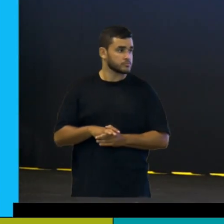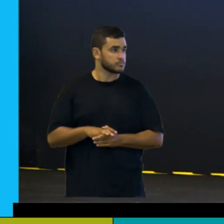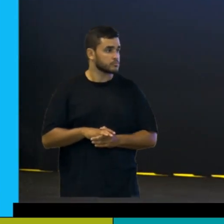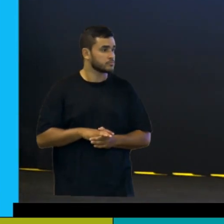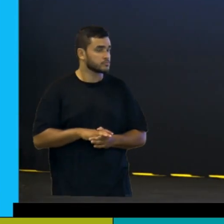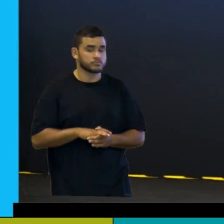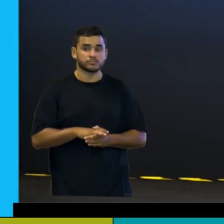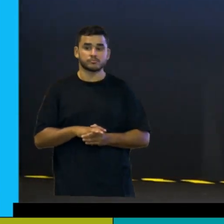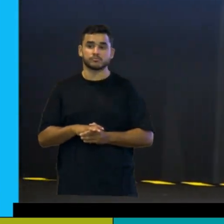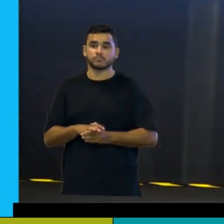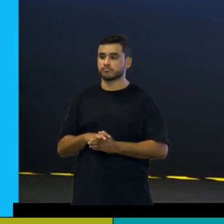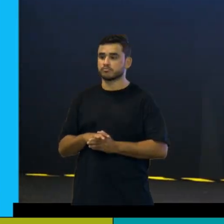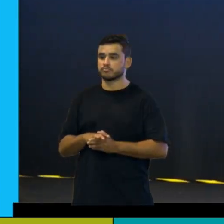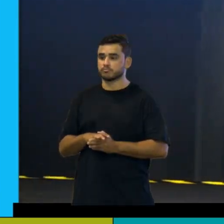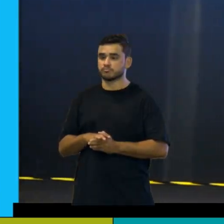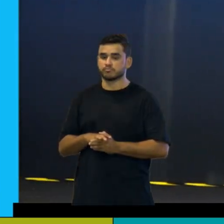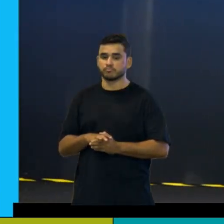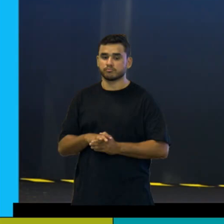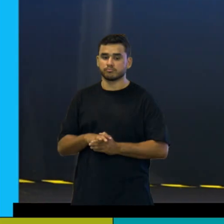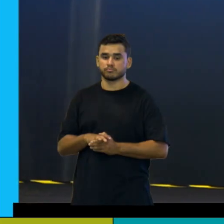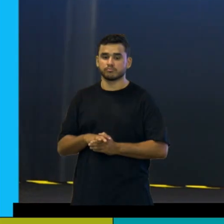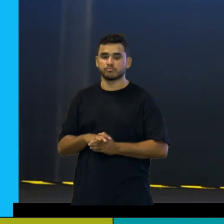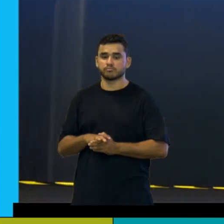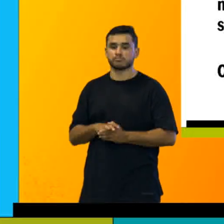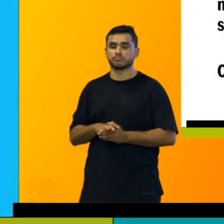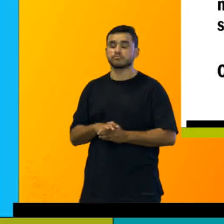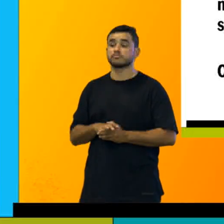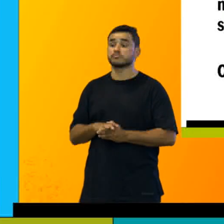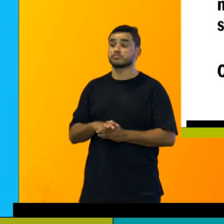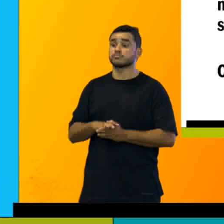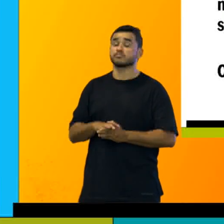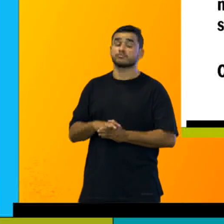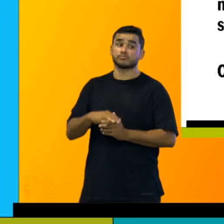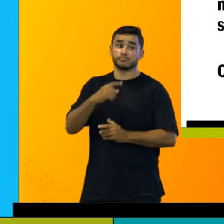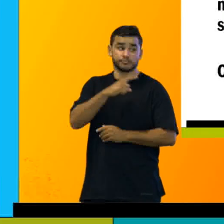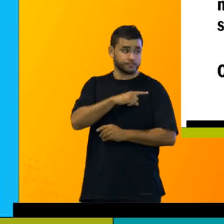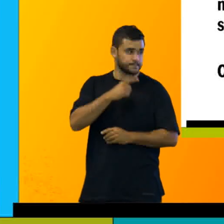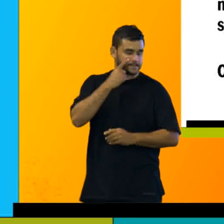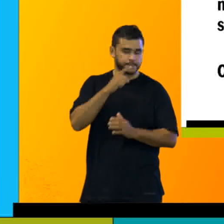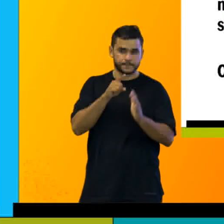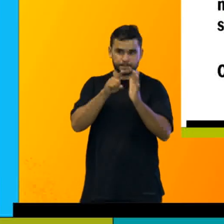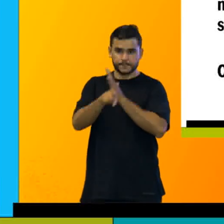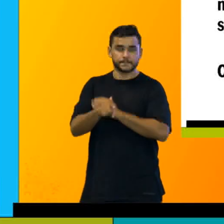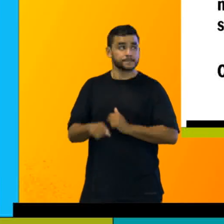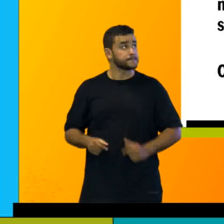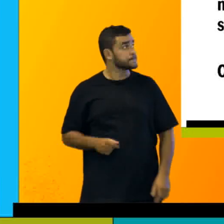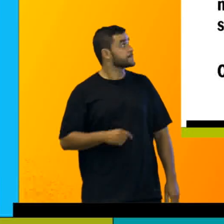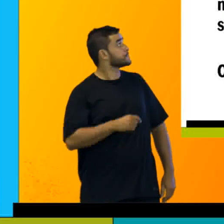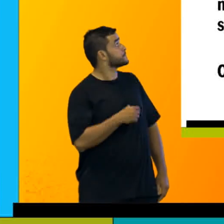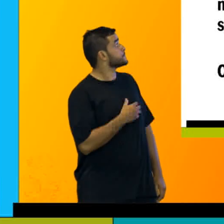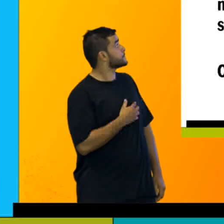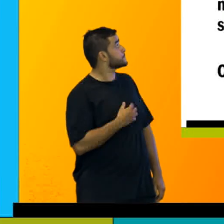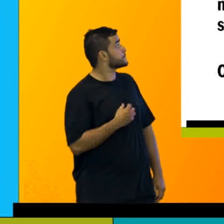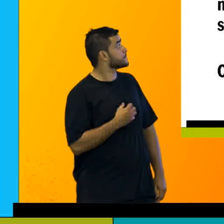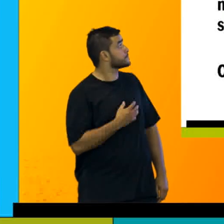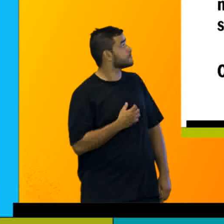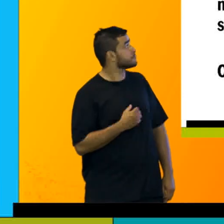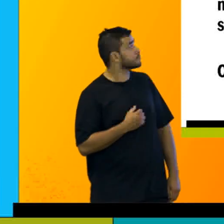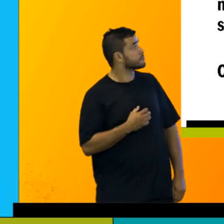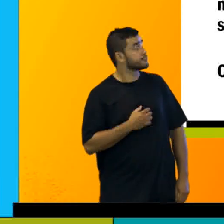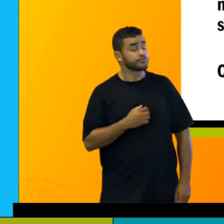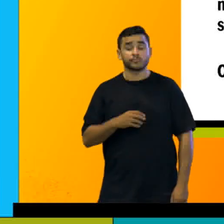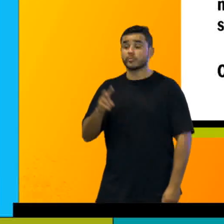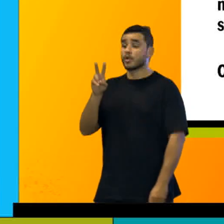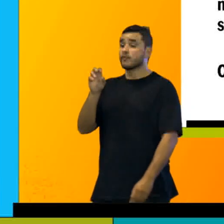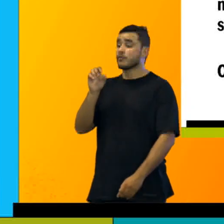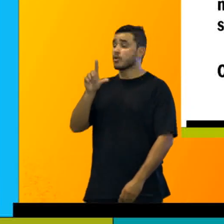Quinta questão. Competência 5, habilidade 21. A volemia de um indivíduo é a quantidade